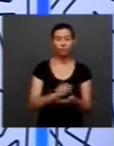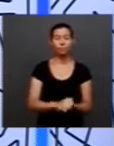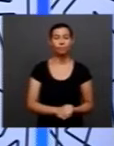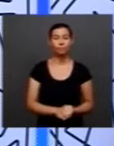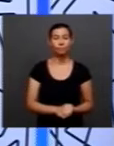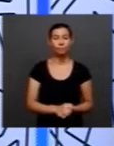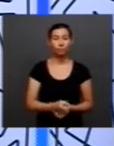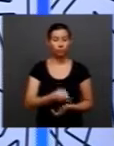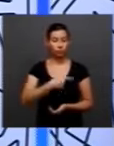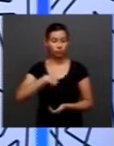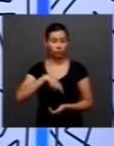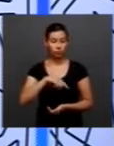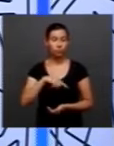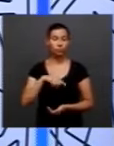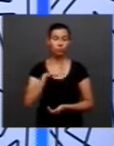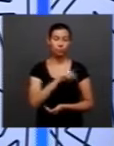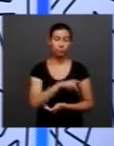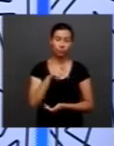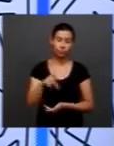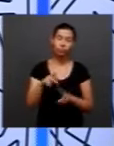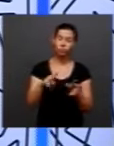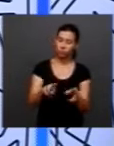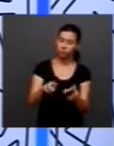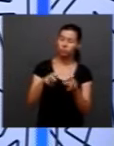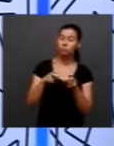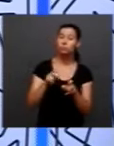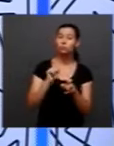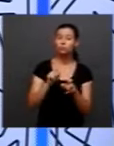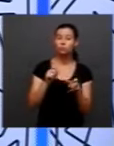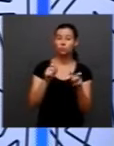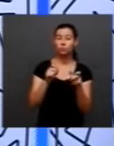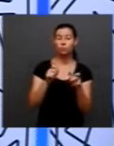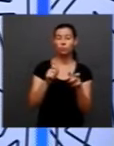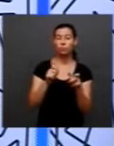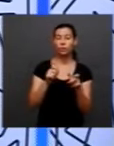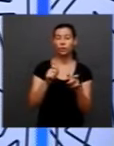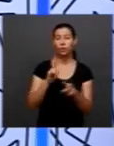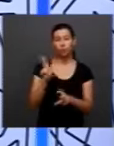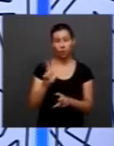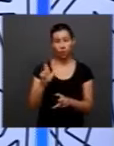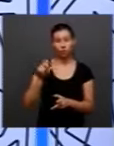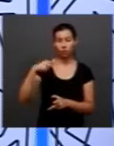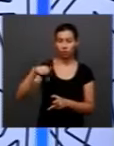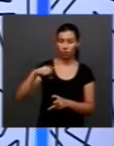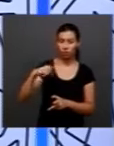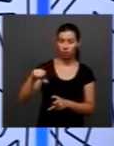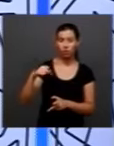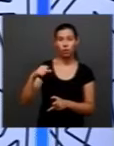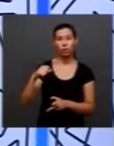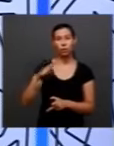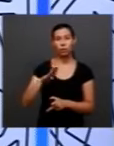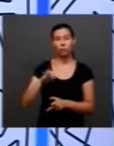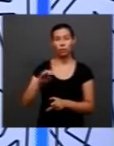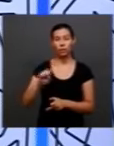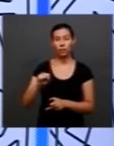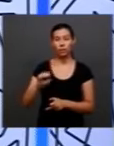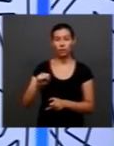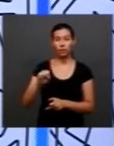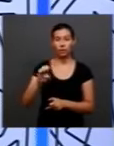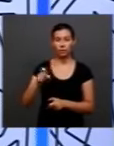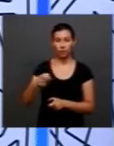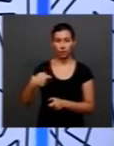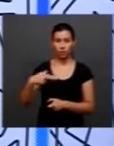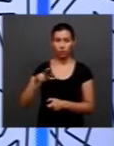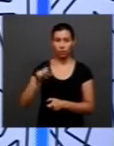própria prática docente. O aumento de homossexuais, lésbicas, bissexuais e transexuais na sala de